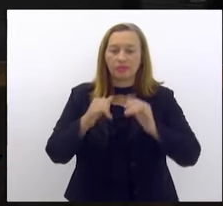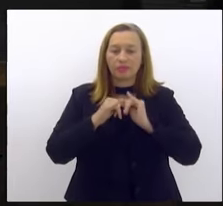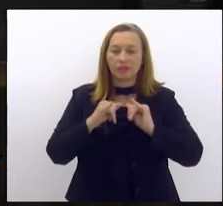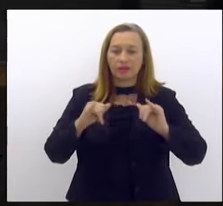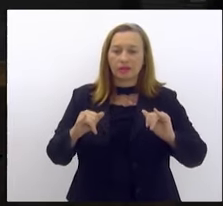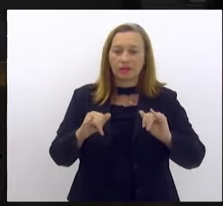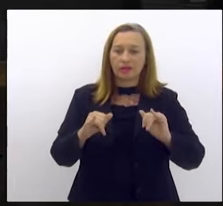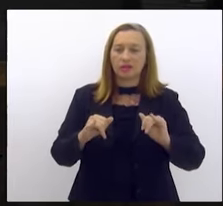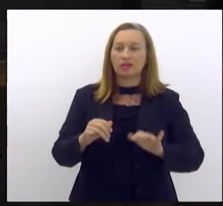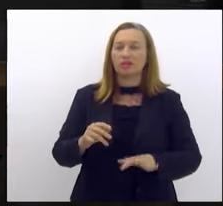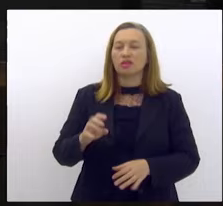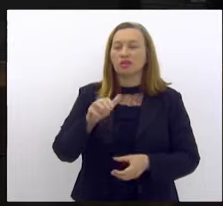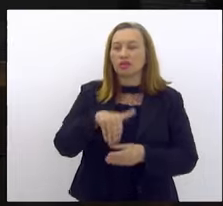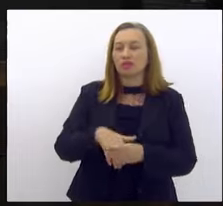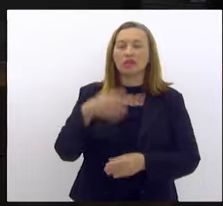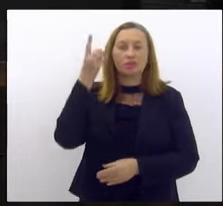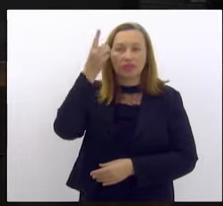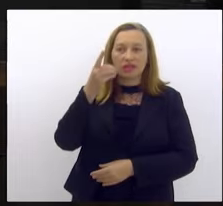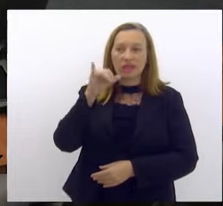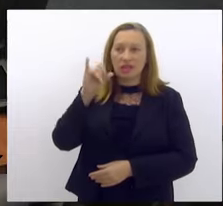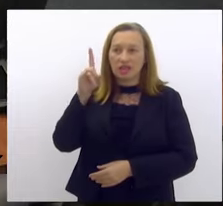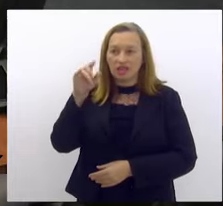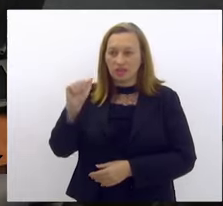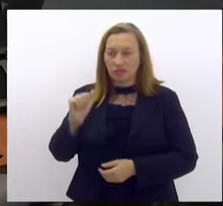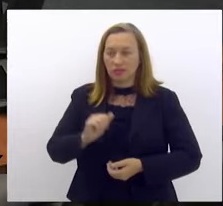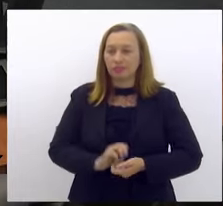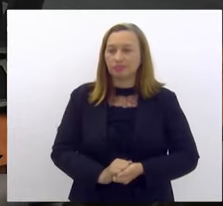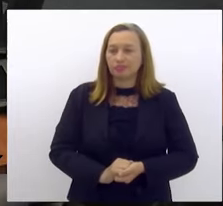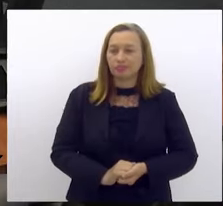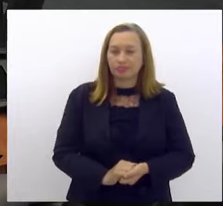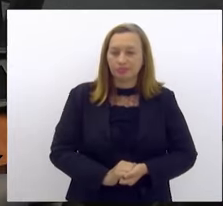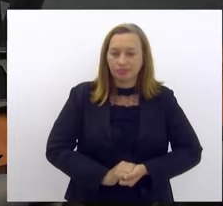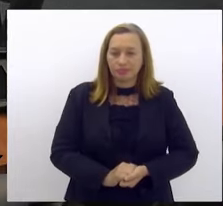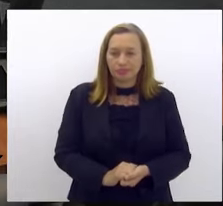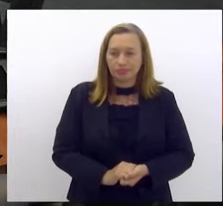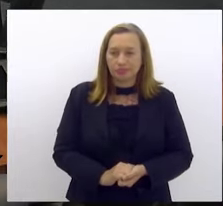declaração de voto, deputada Índia Armelau.